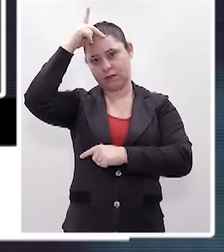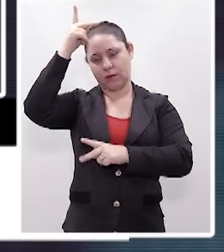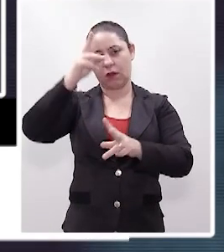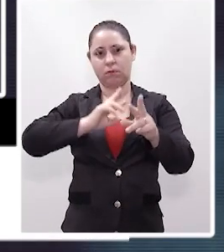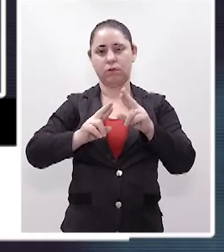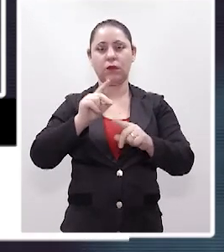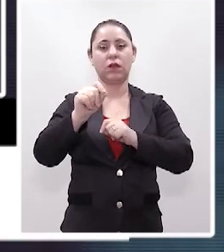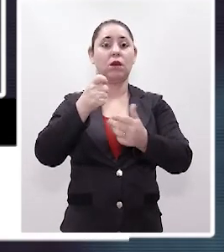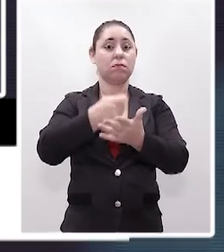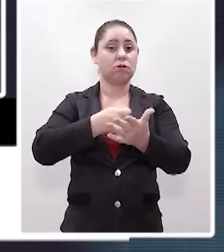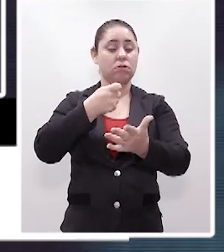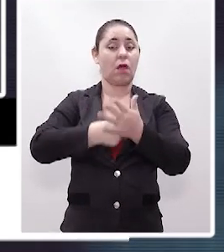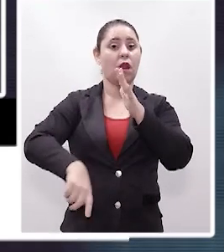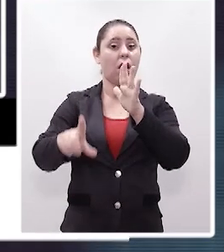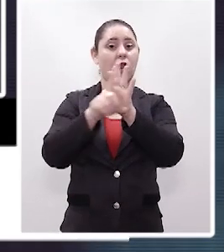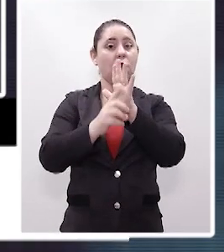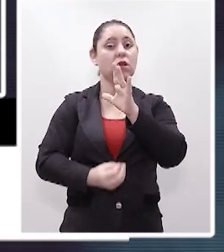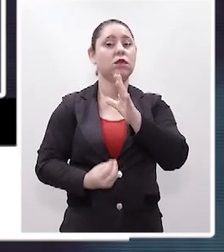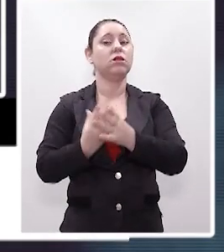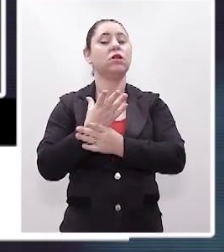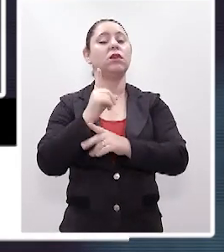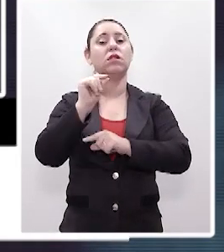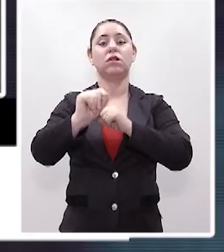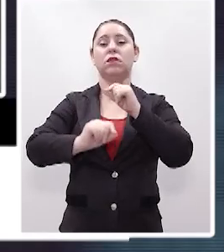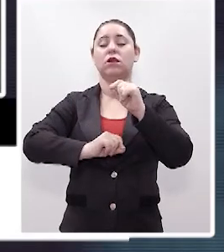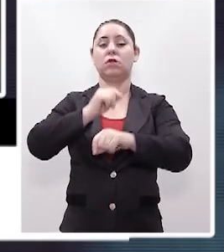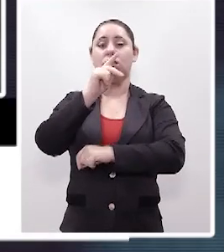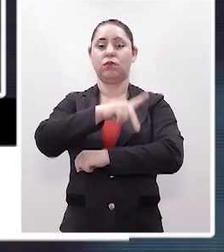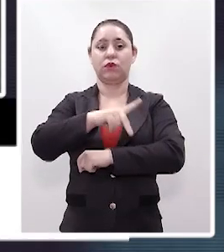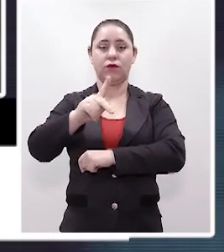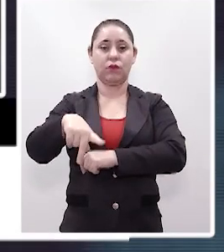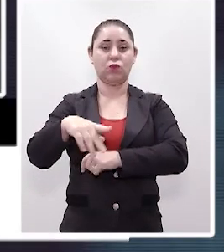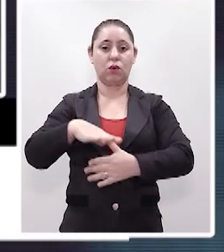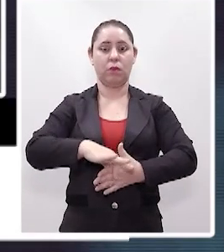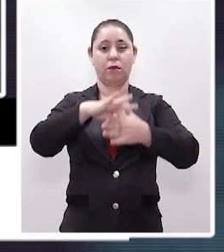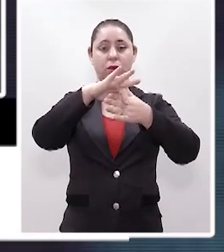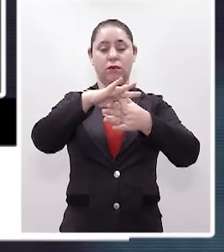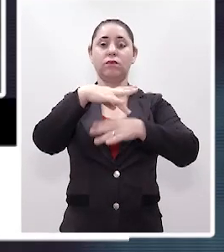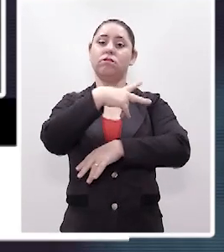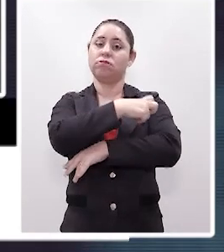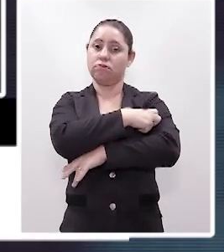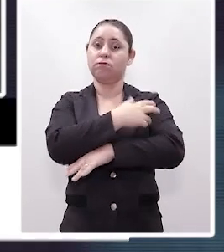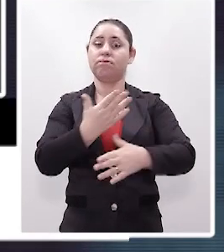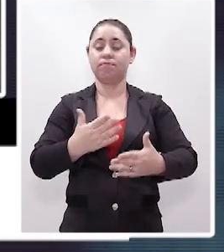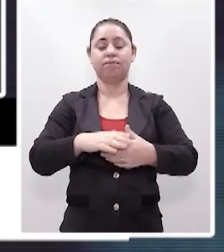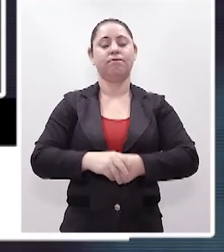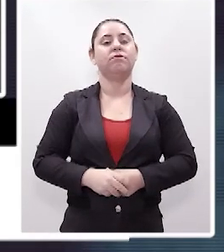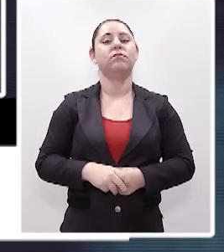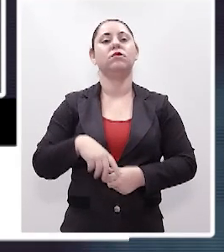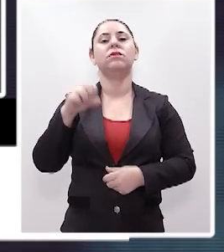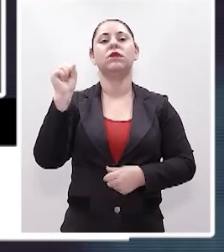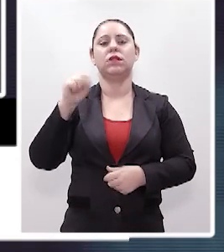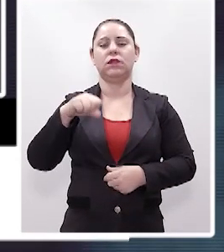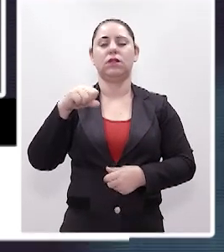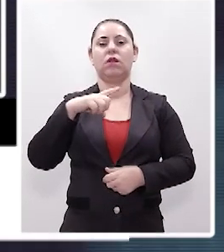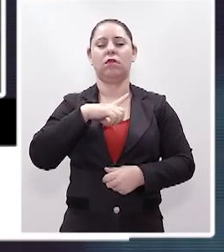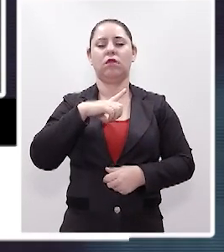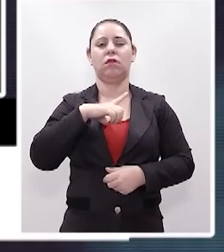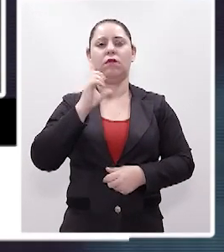Corrêa, que acabou garantindo em lei que os professores fossem prioridade, né? Sim,